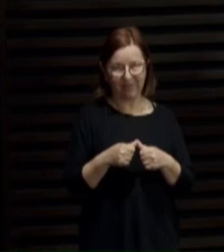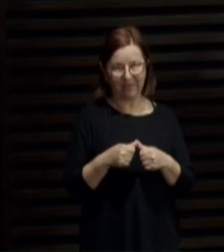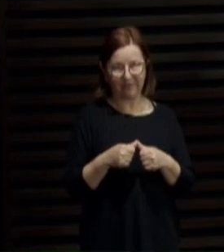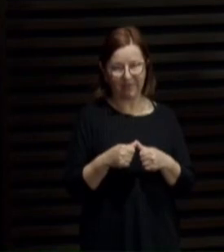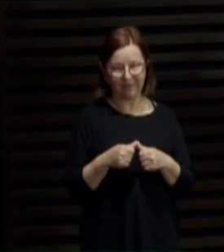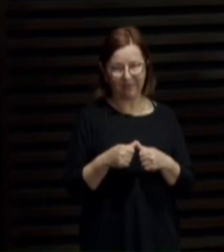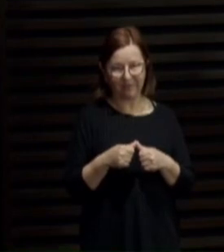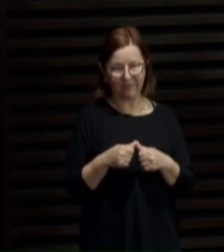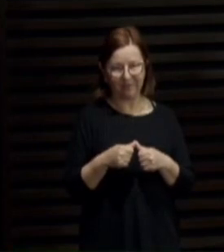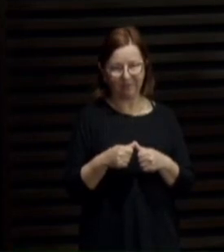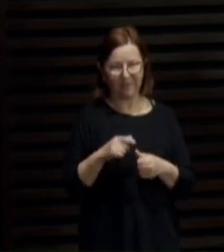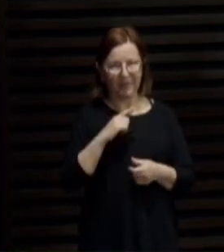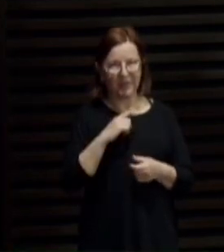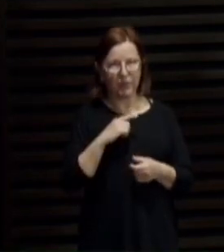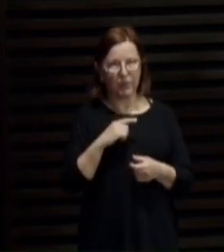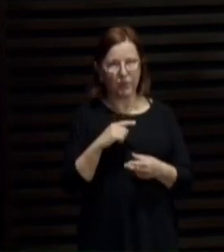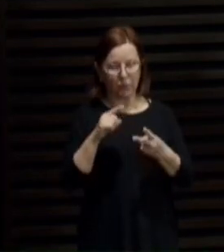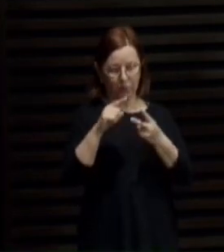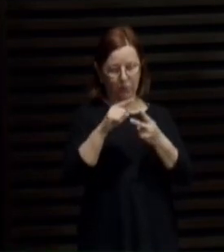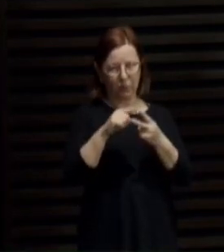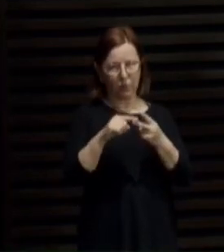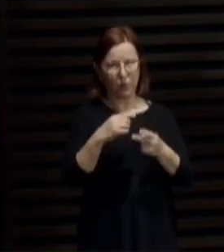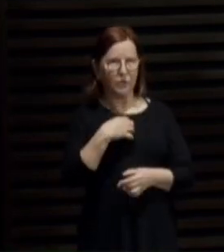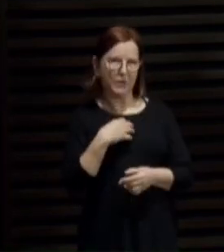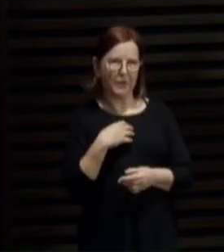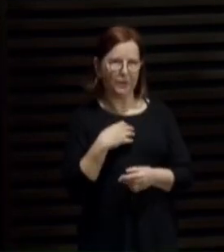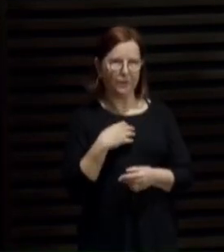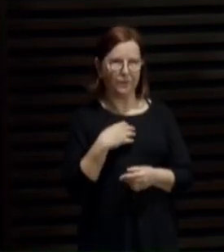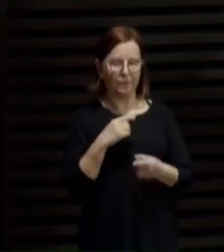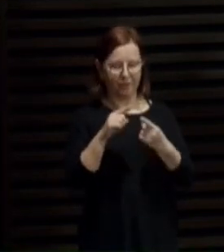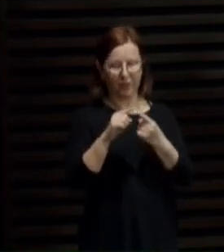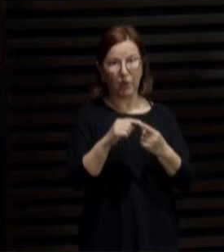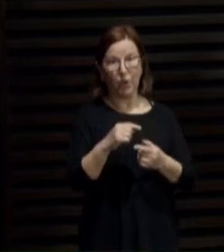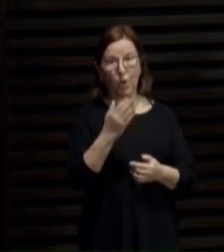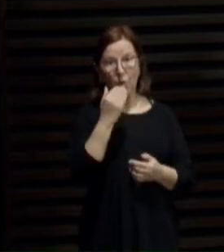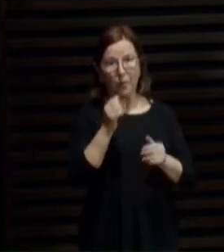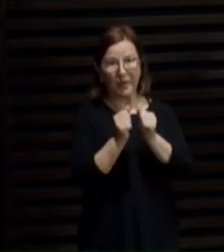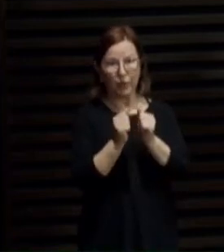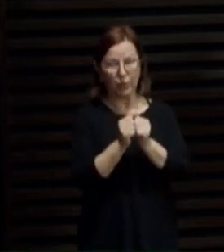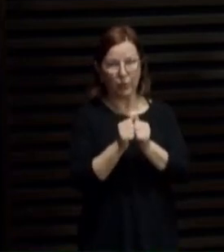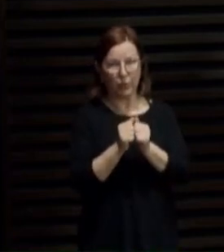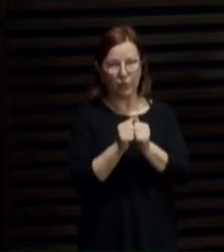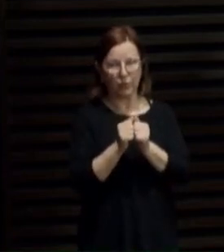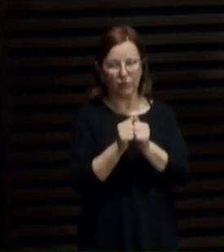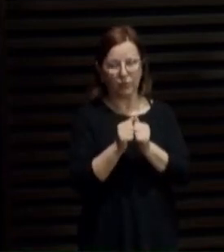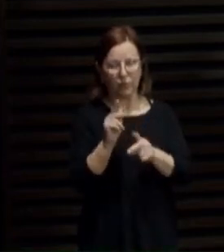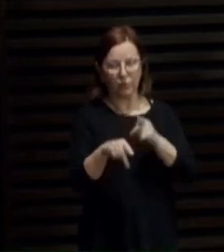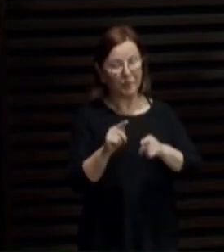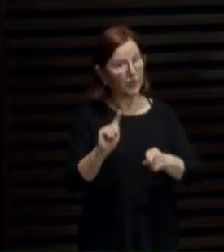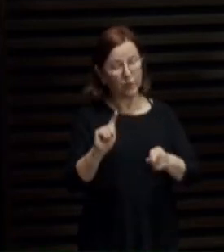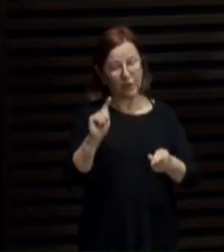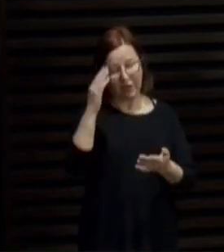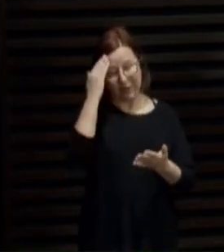atitude. Ele comia com os judeus, como judeus, mas com os gentios, ele comia